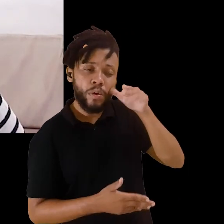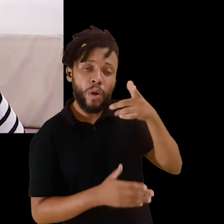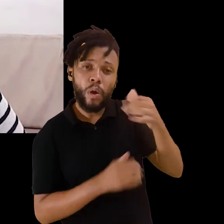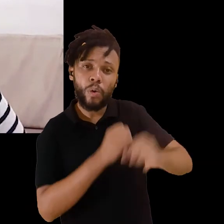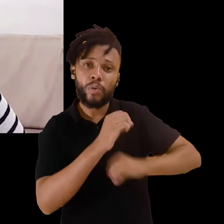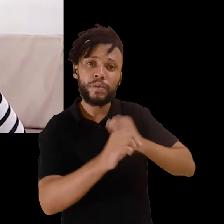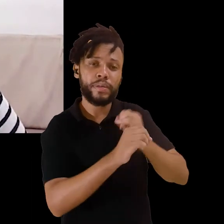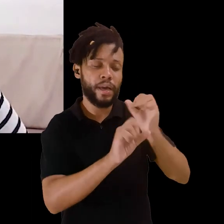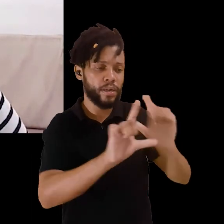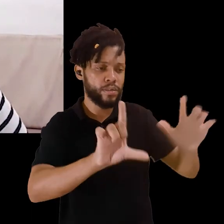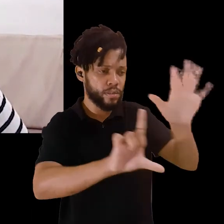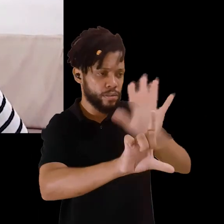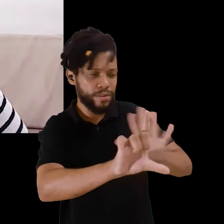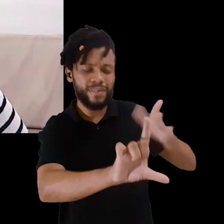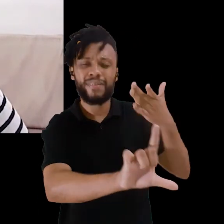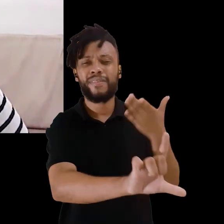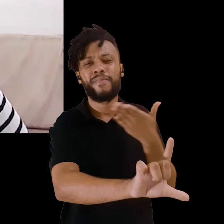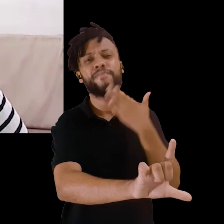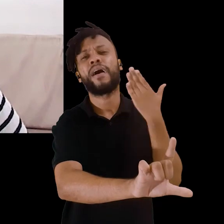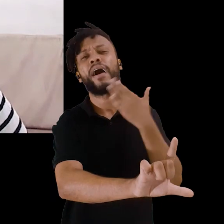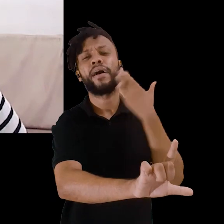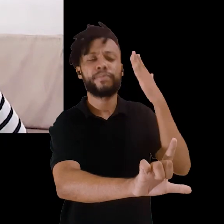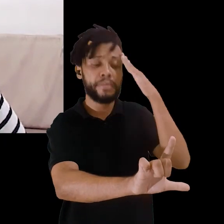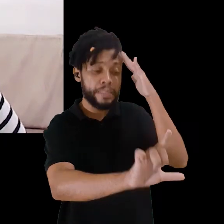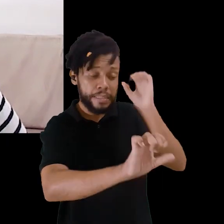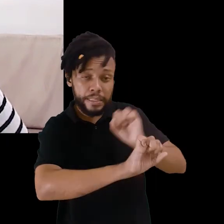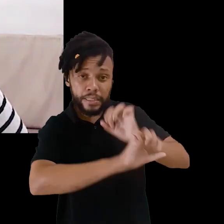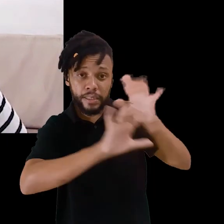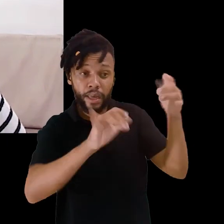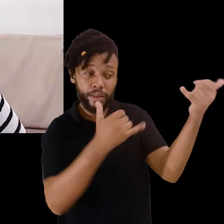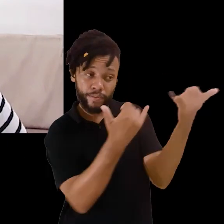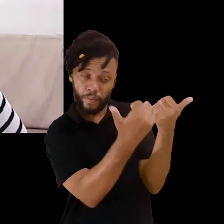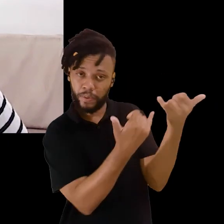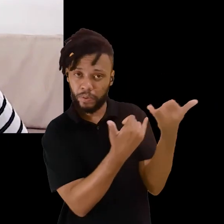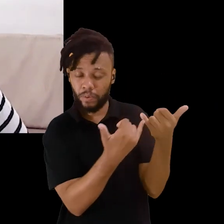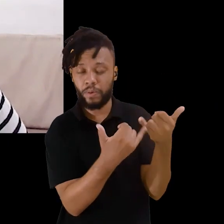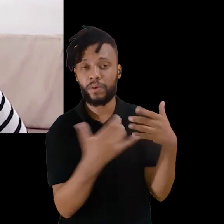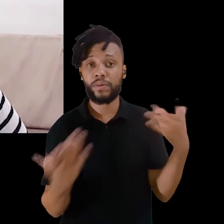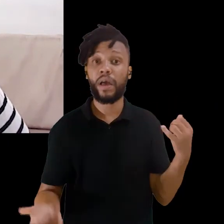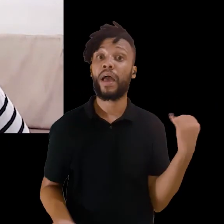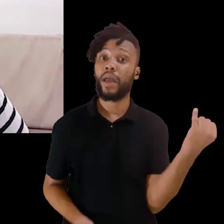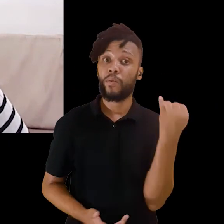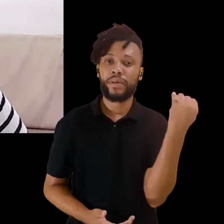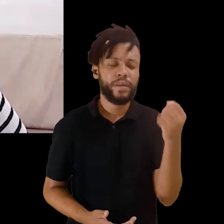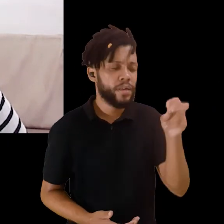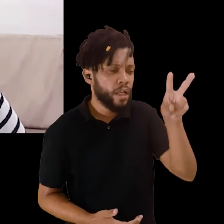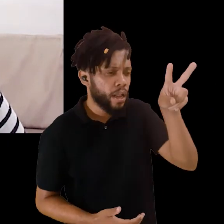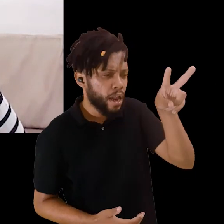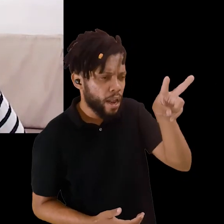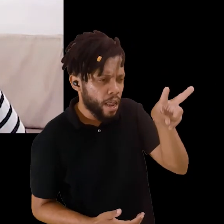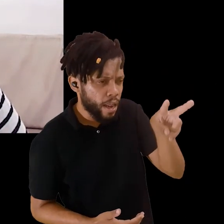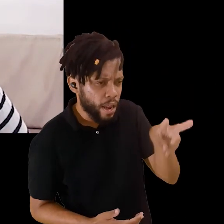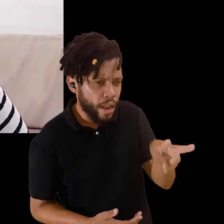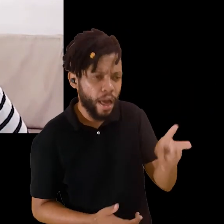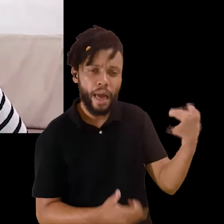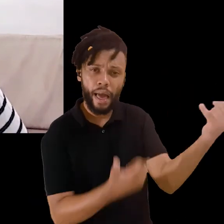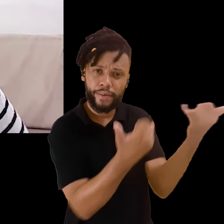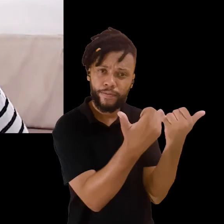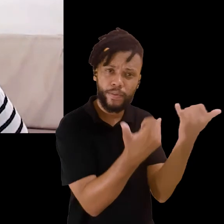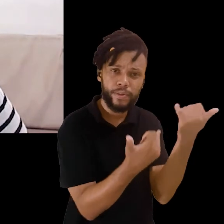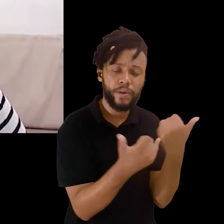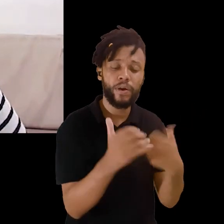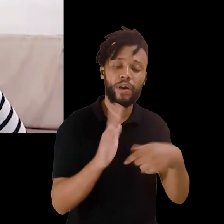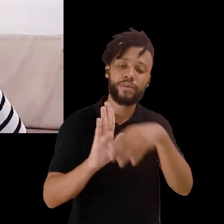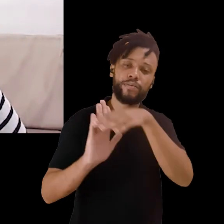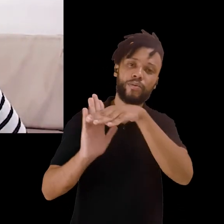site bem fácil de entender, as informações estão todas claras lá, é muito importante que se leia todas as